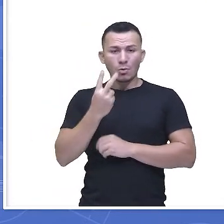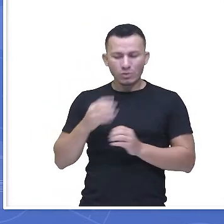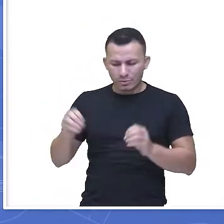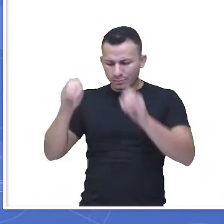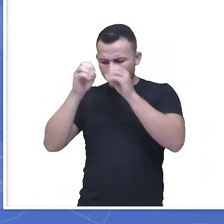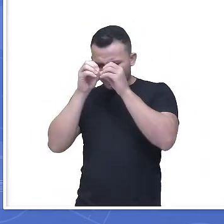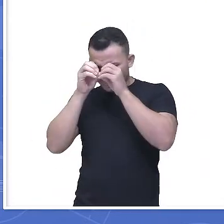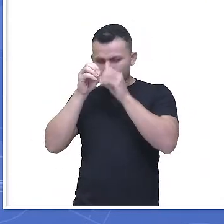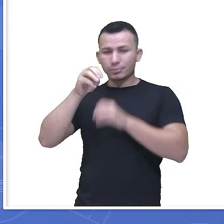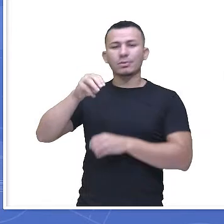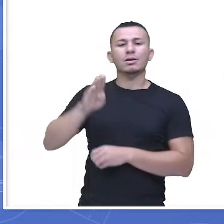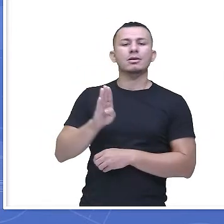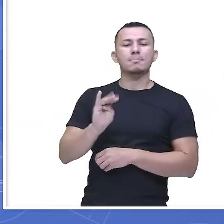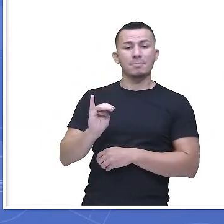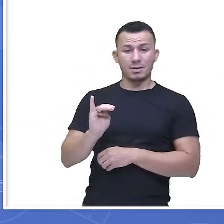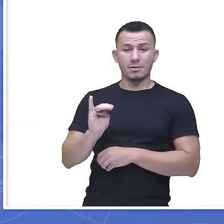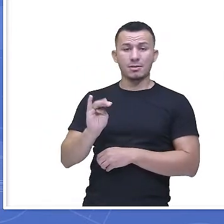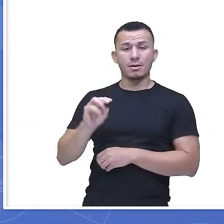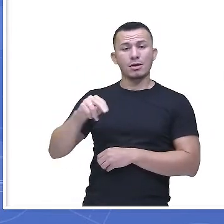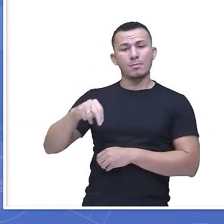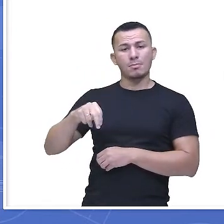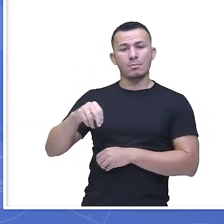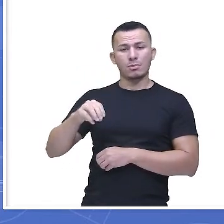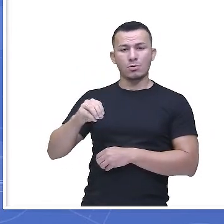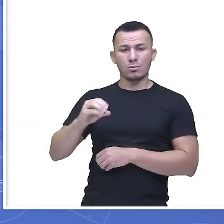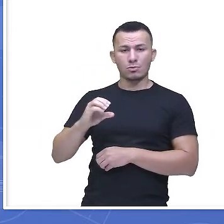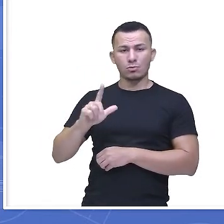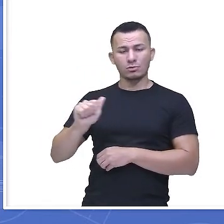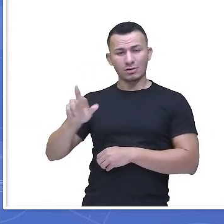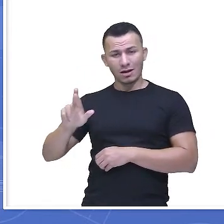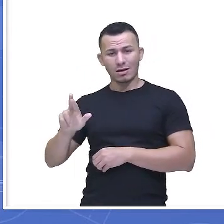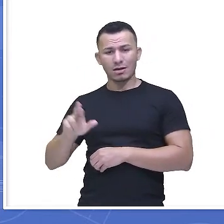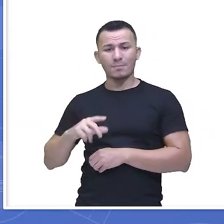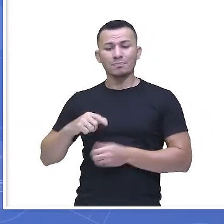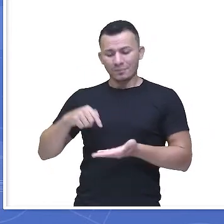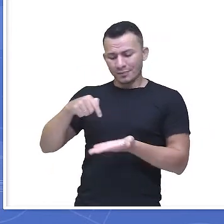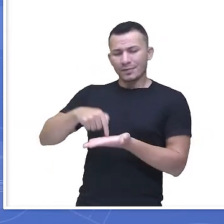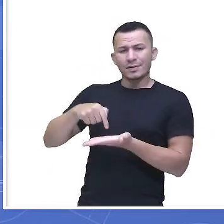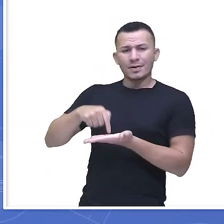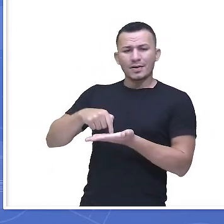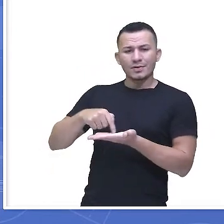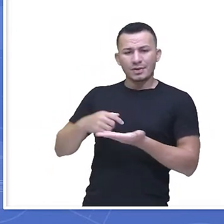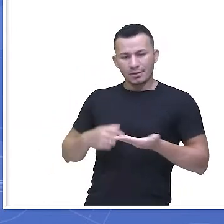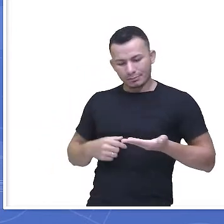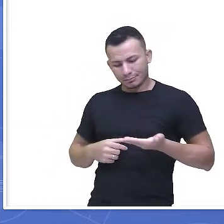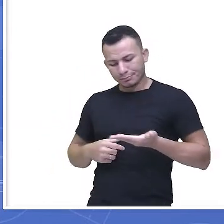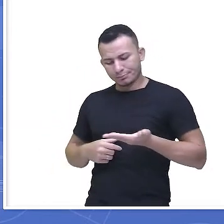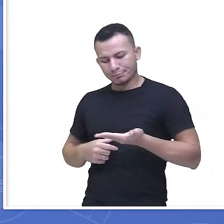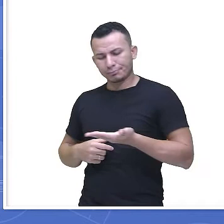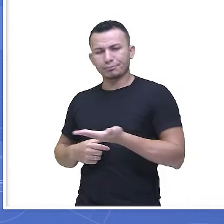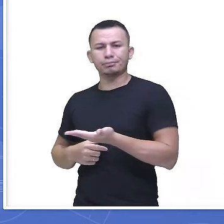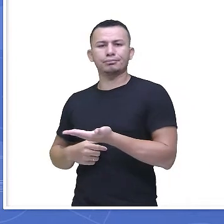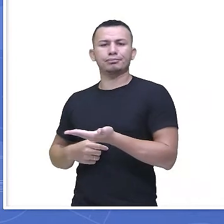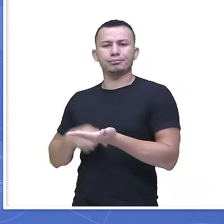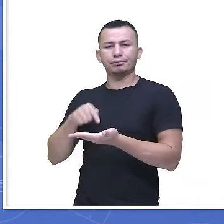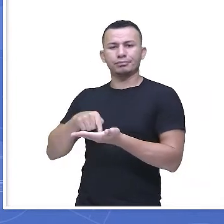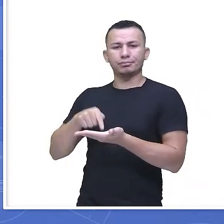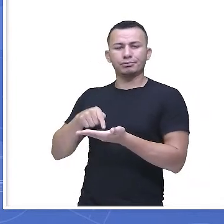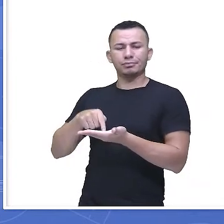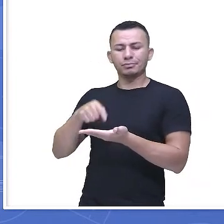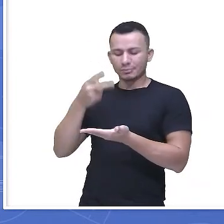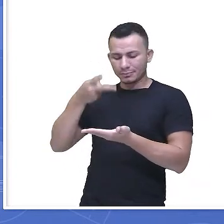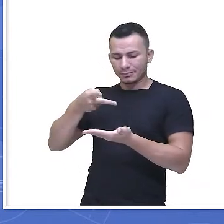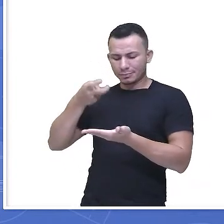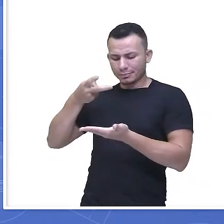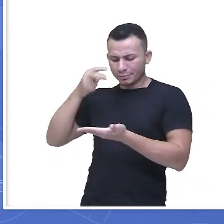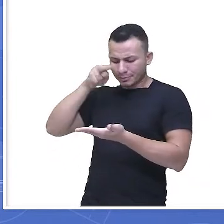as objetivas, e bem aqui é a plataforma onde você vai encaixar as lâminas para ver.